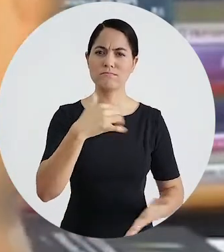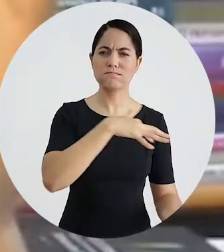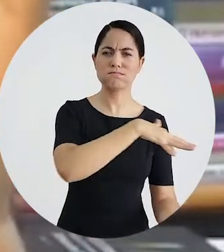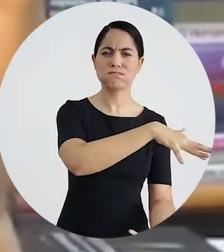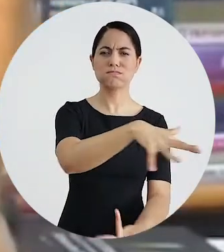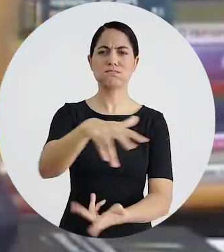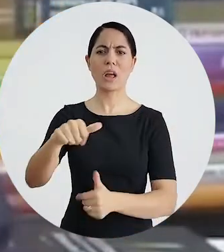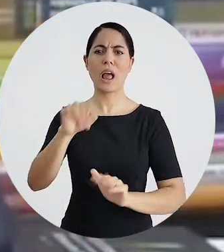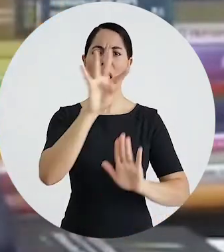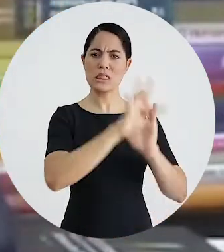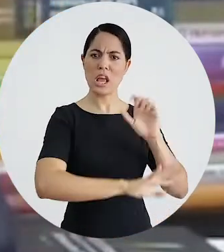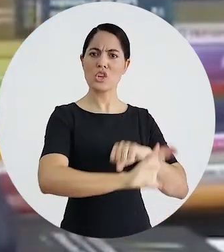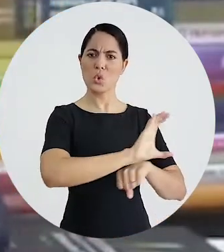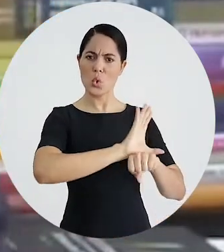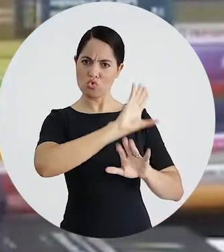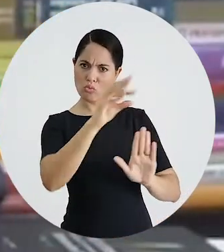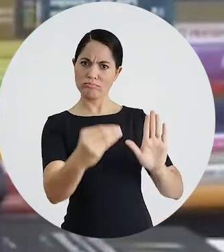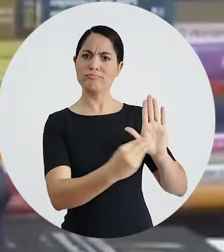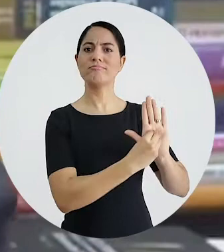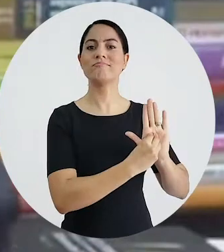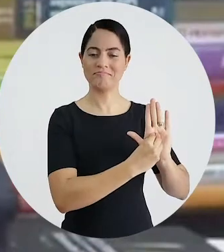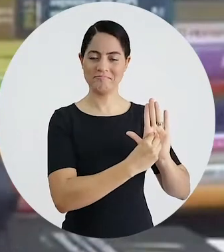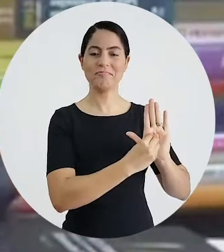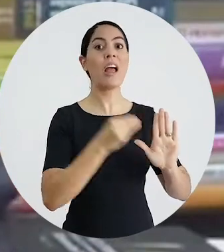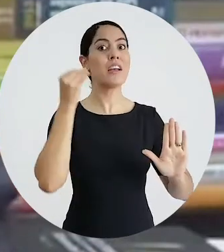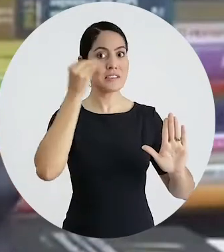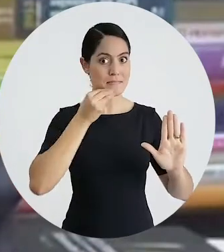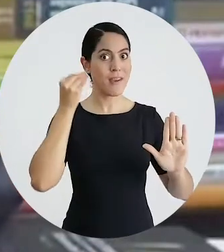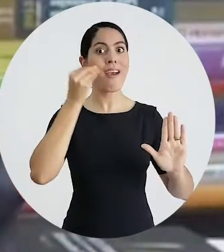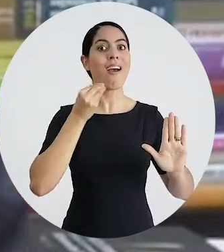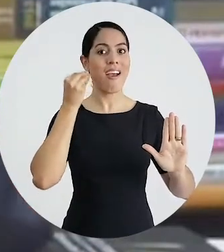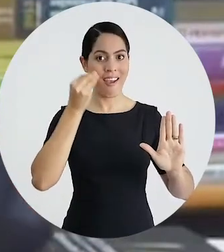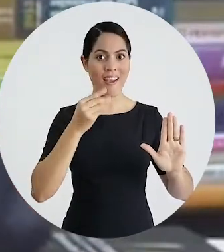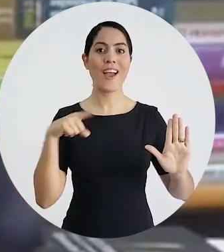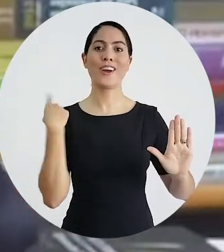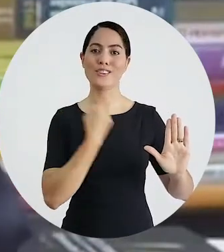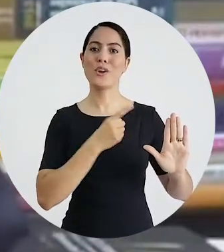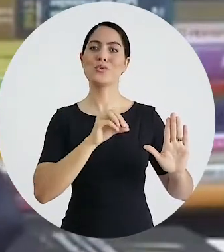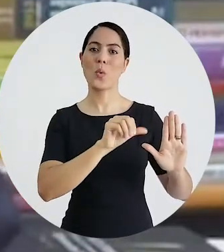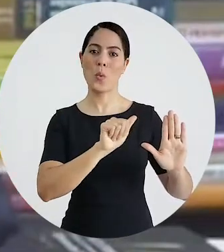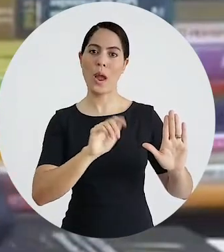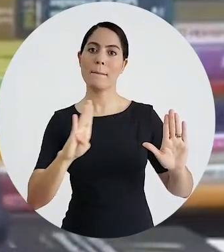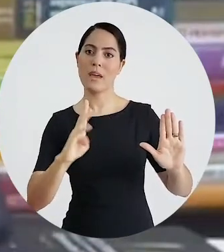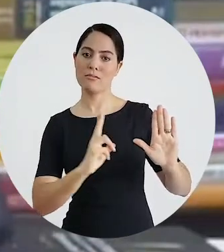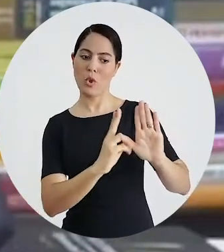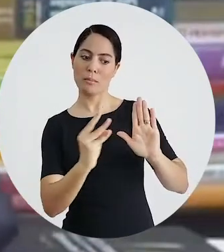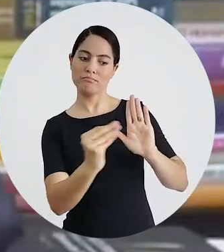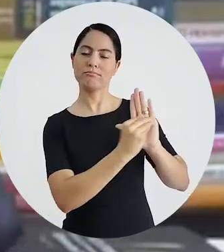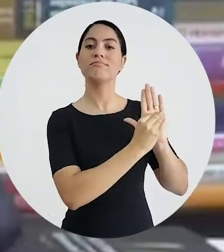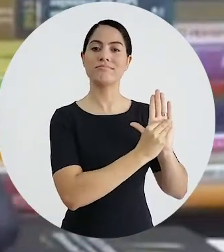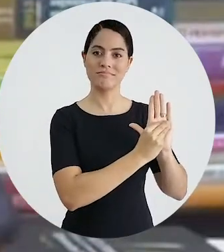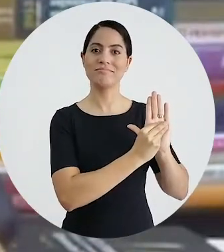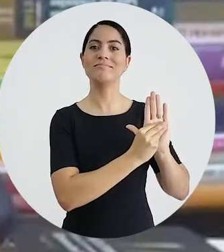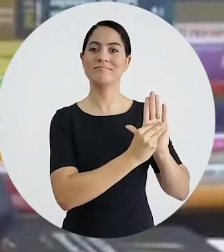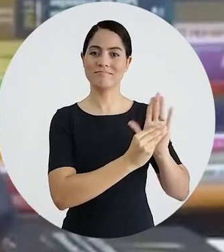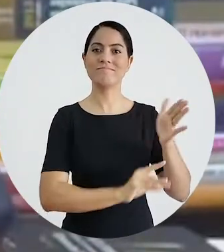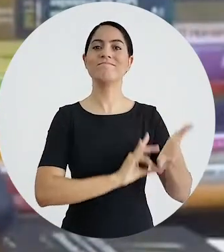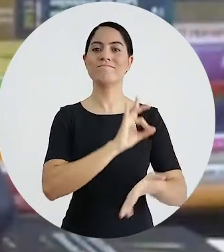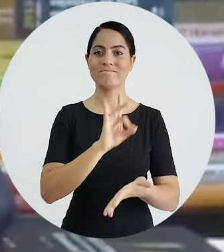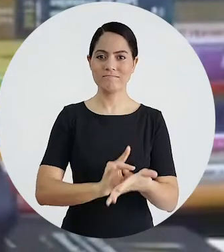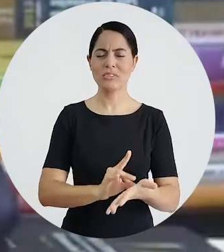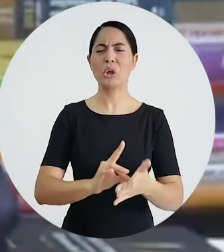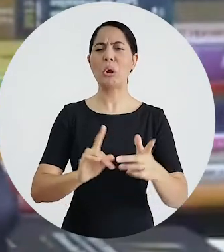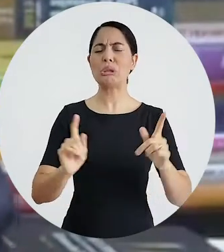está referida no texto constitucional. Aliás, isto é uma experiência única no mundo. A ordem está legitimada